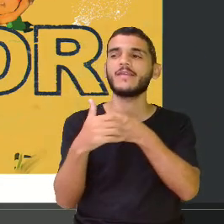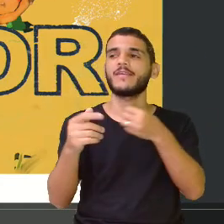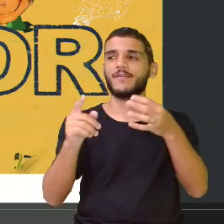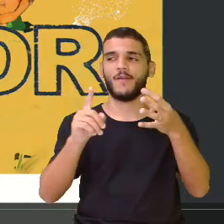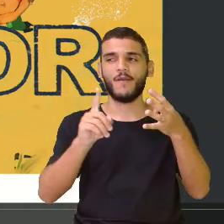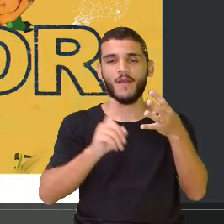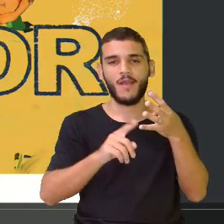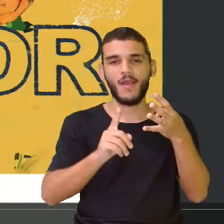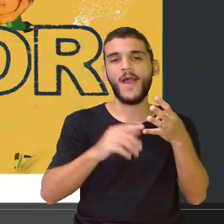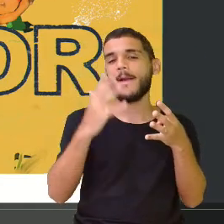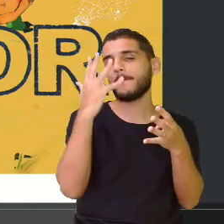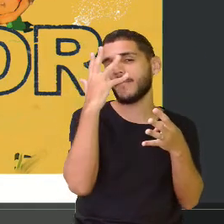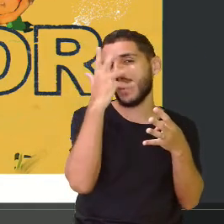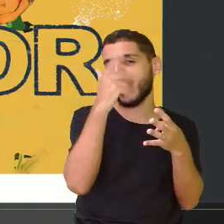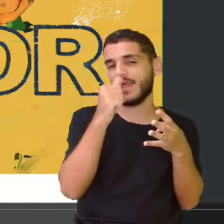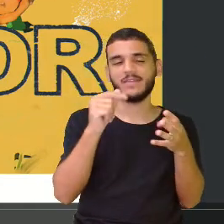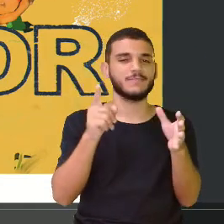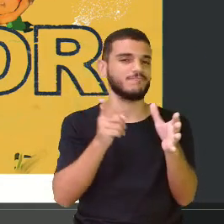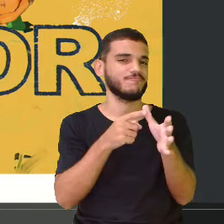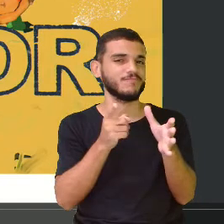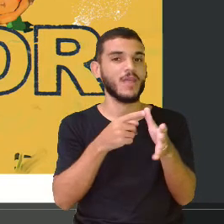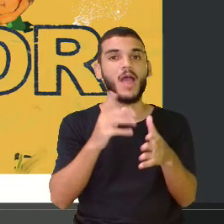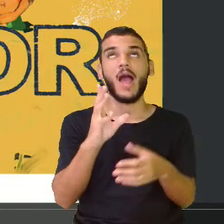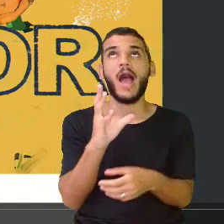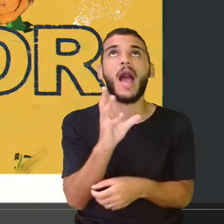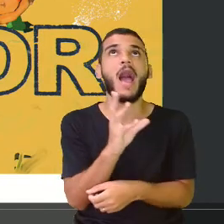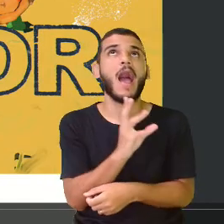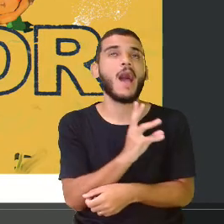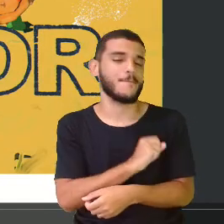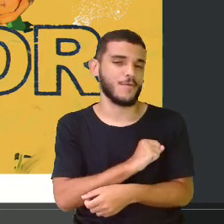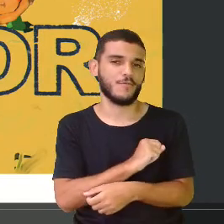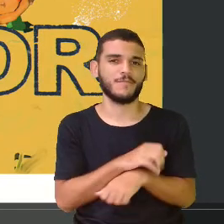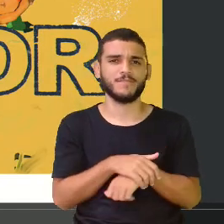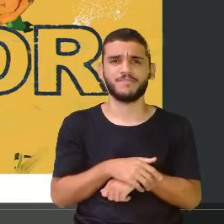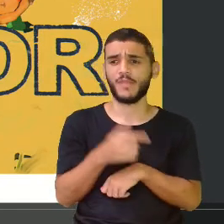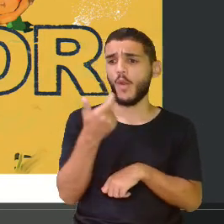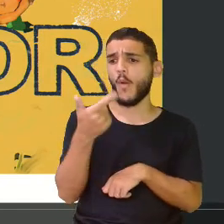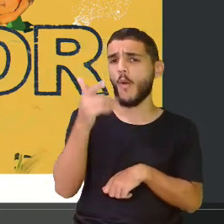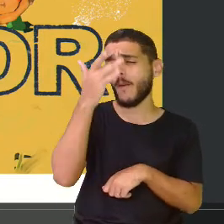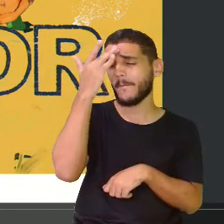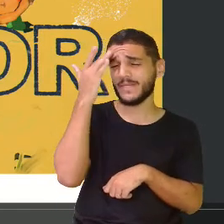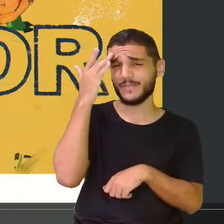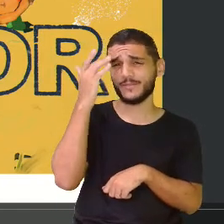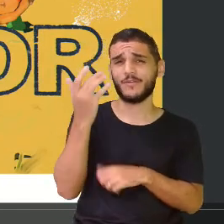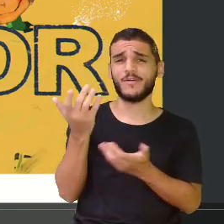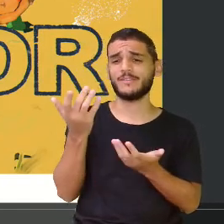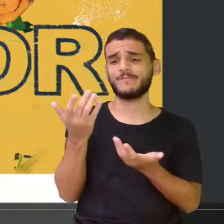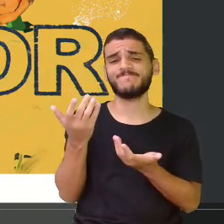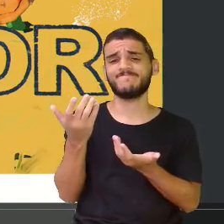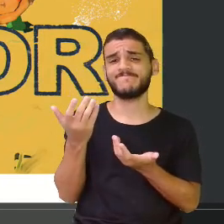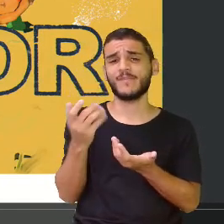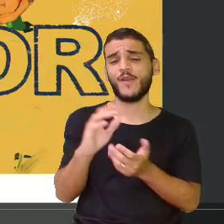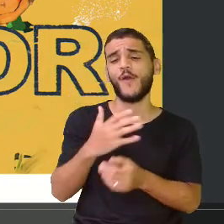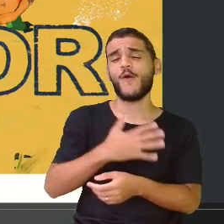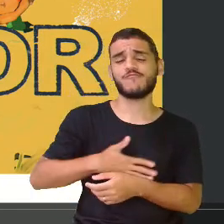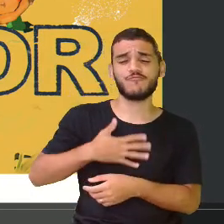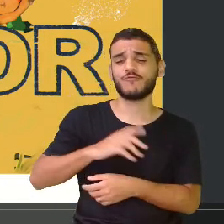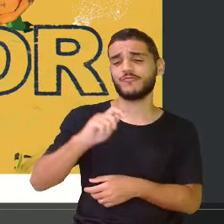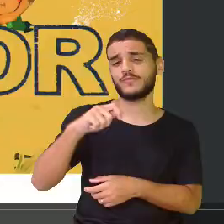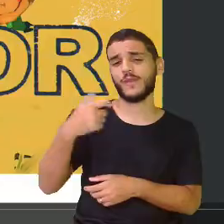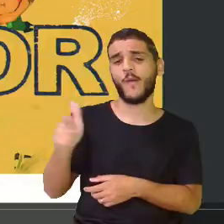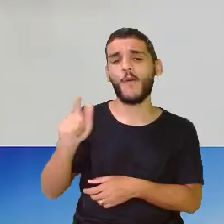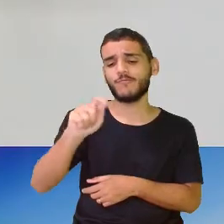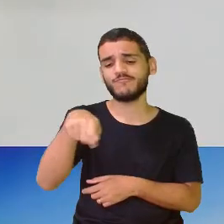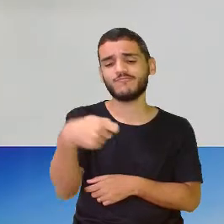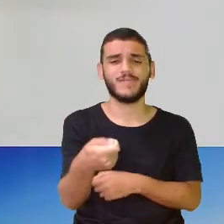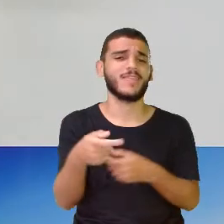legais que enchem o coração, né? E outras pessoas pensam em outras palavras também, porque existem palavras